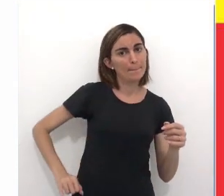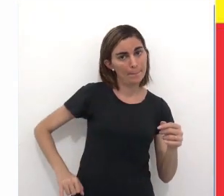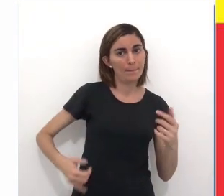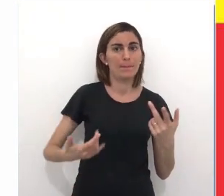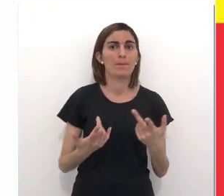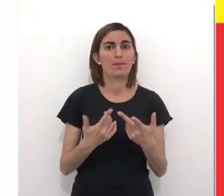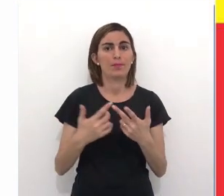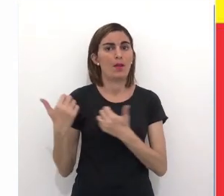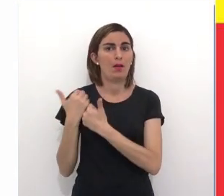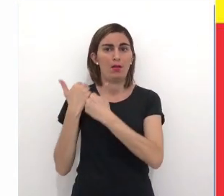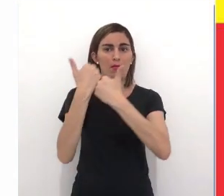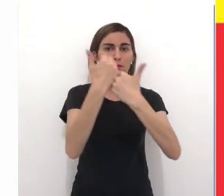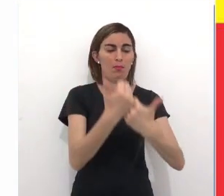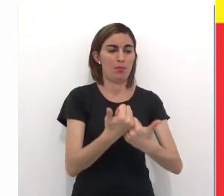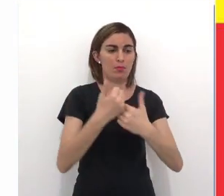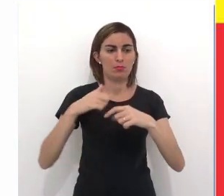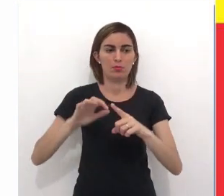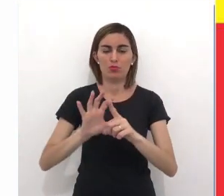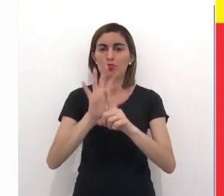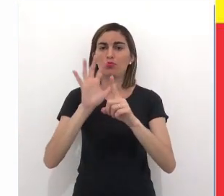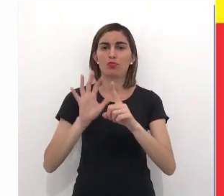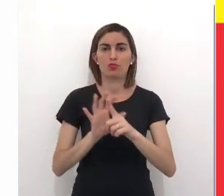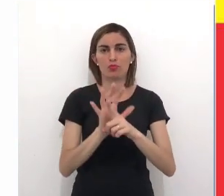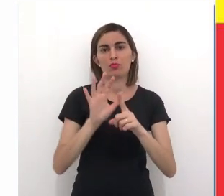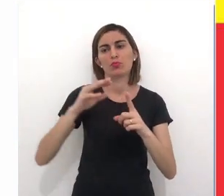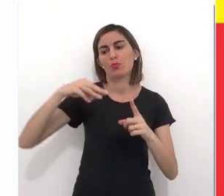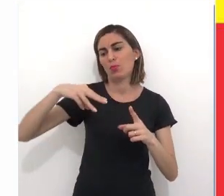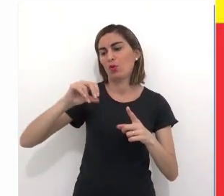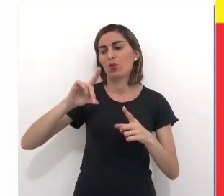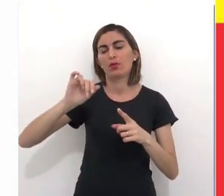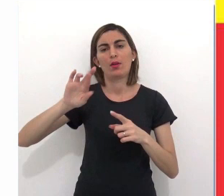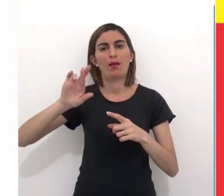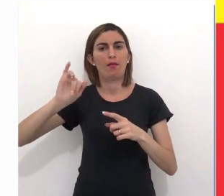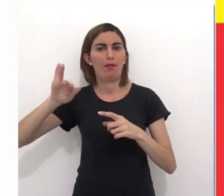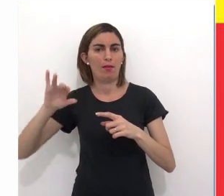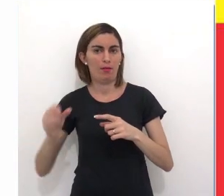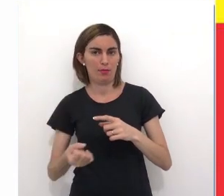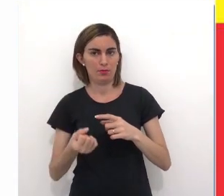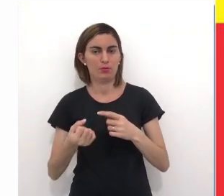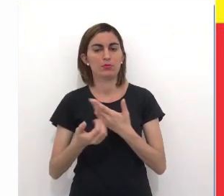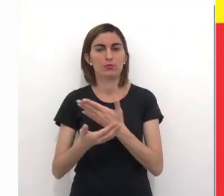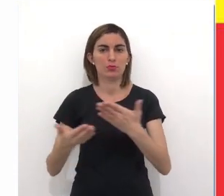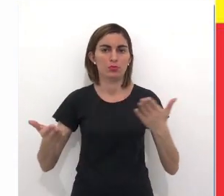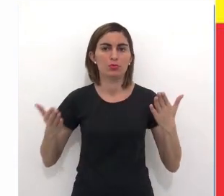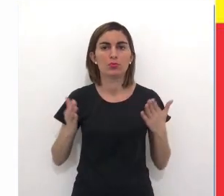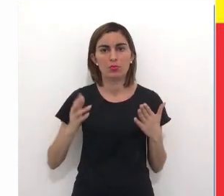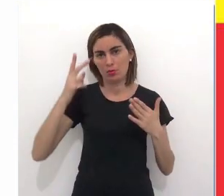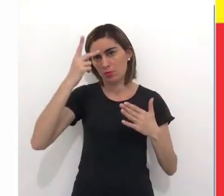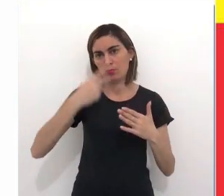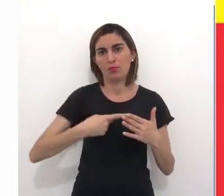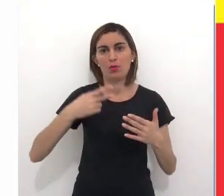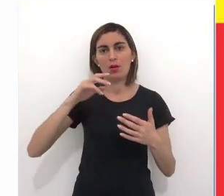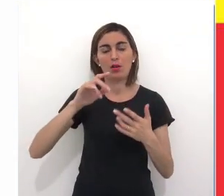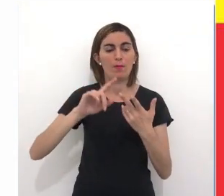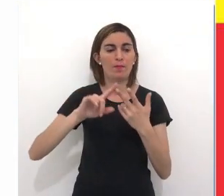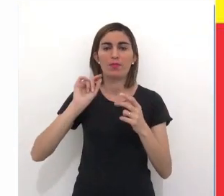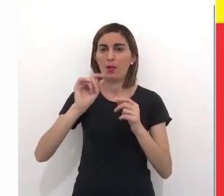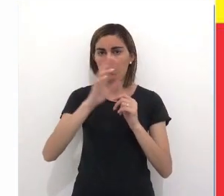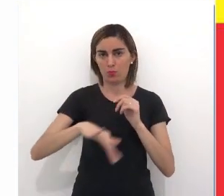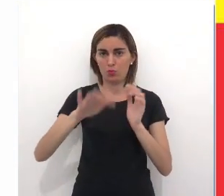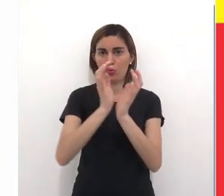imperiais. Um representante influente dos moderados era o padre Diogo Antônio